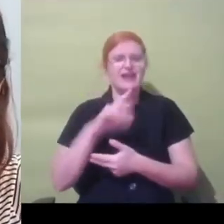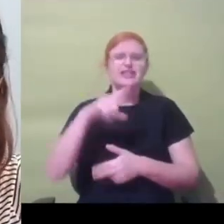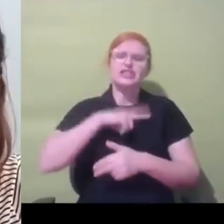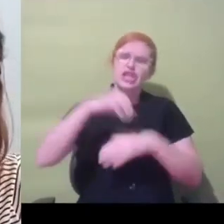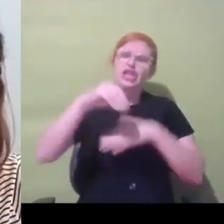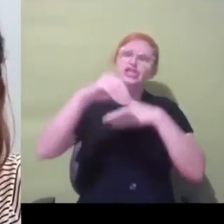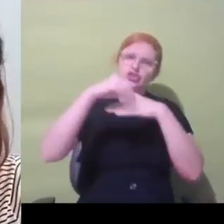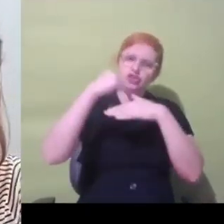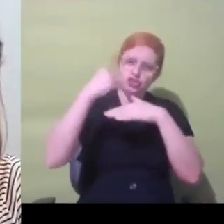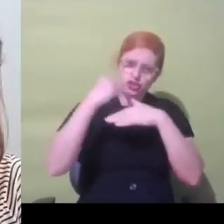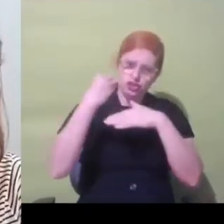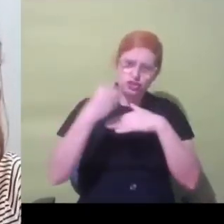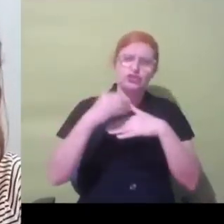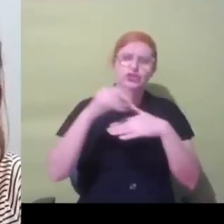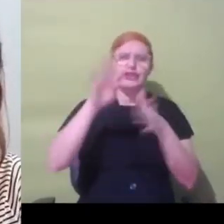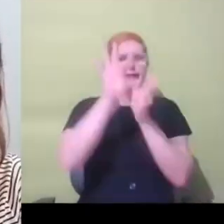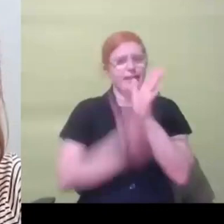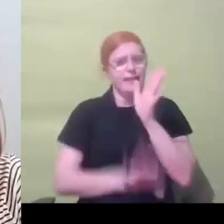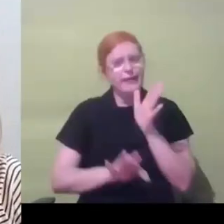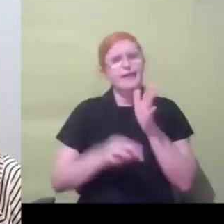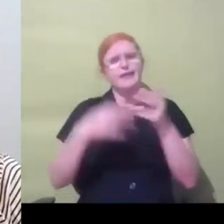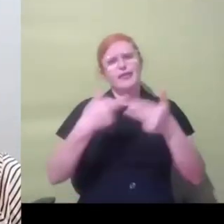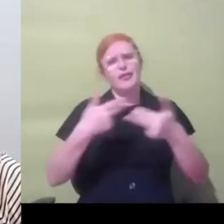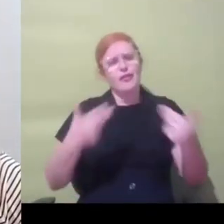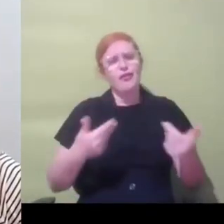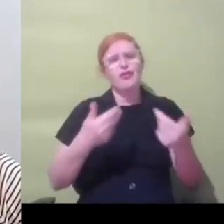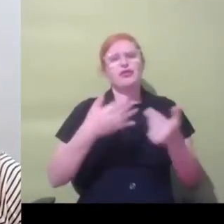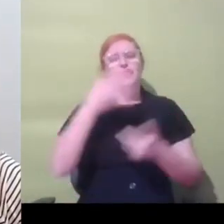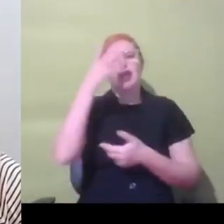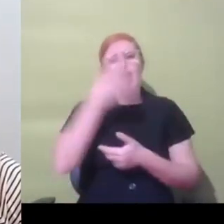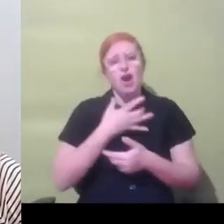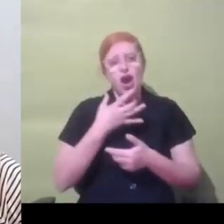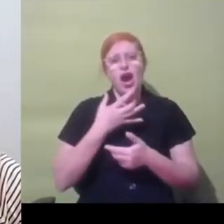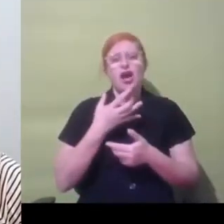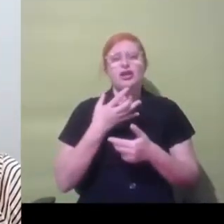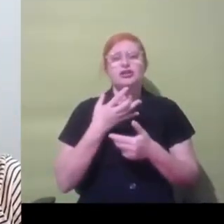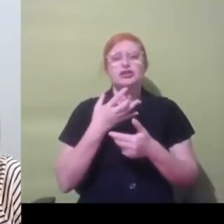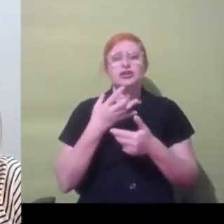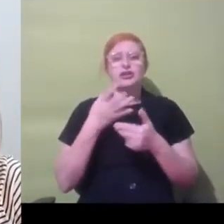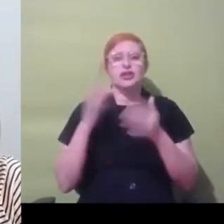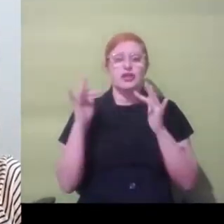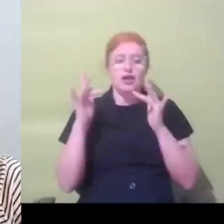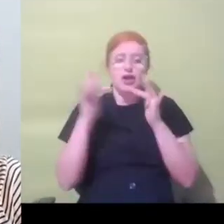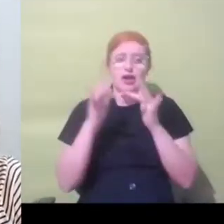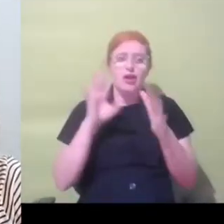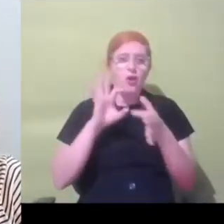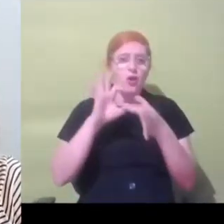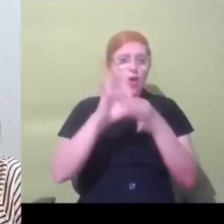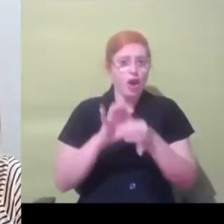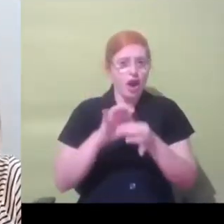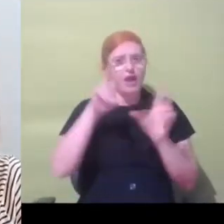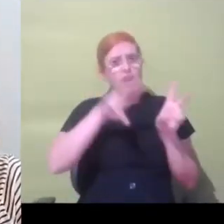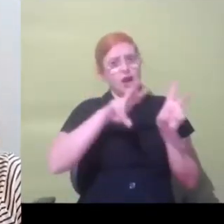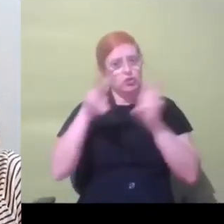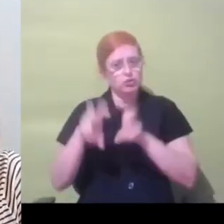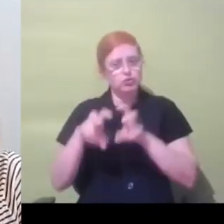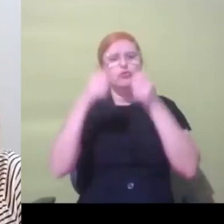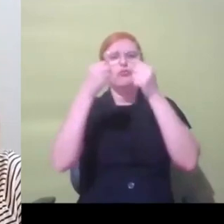tiver sugestões também, de textos, de coisas que você acha que encaixa nos temas das